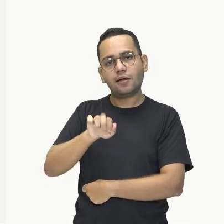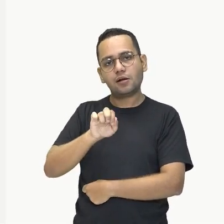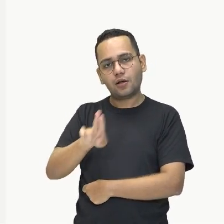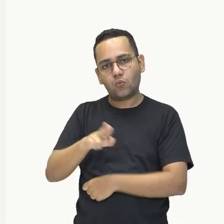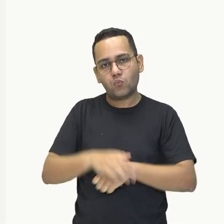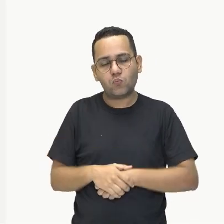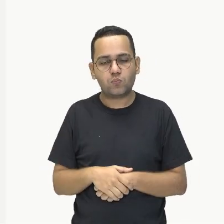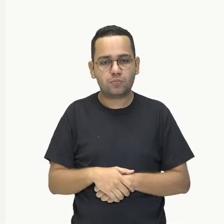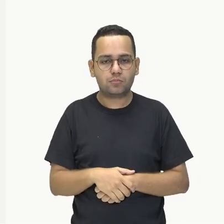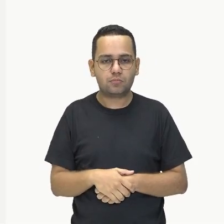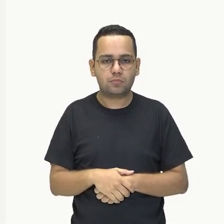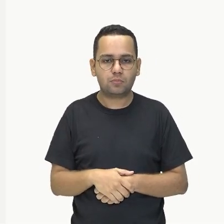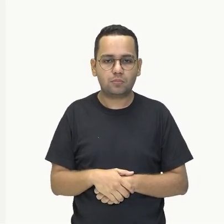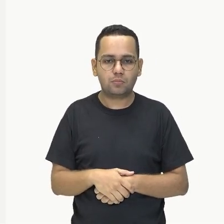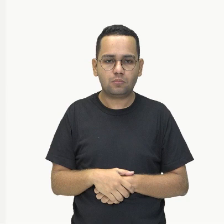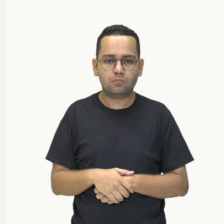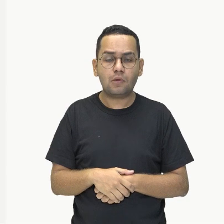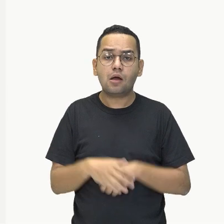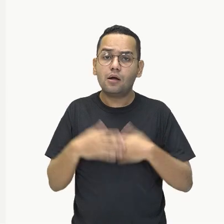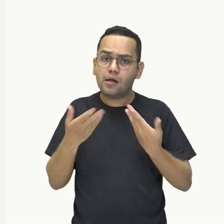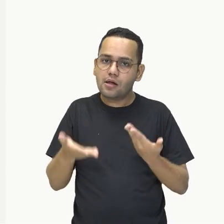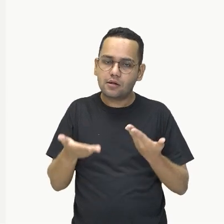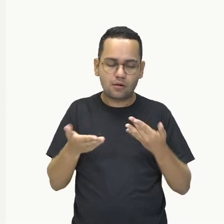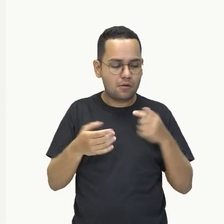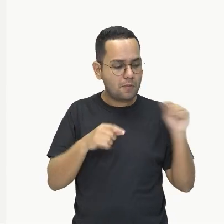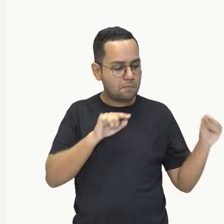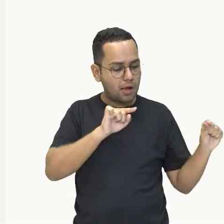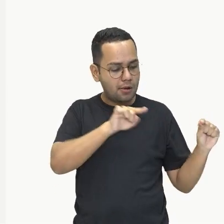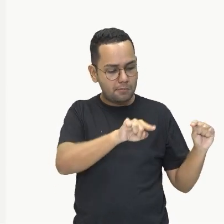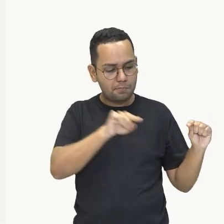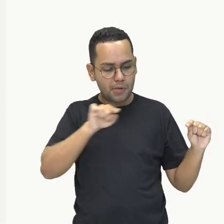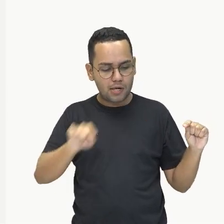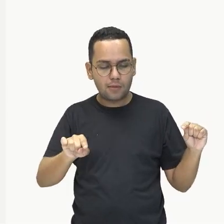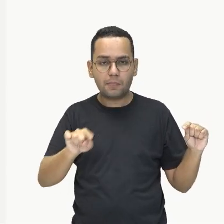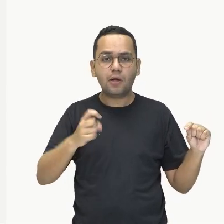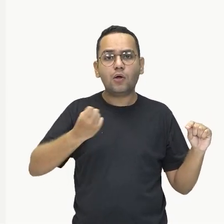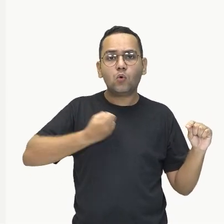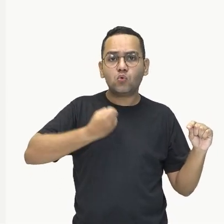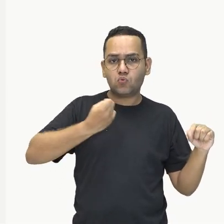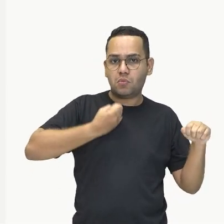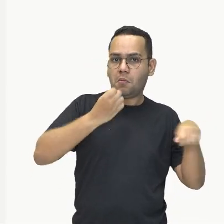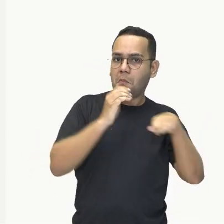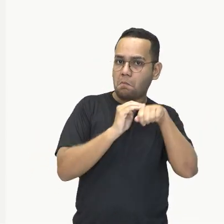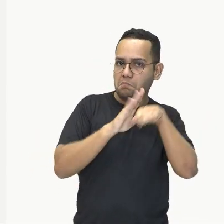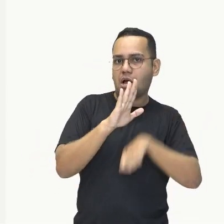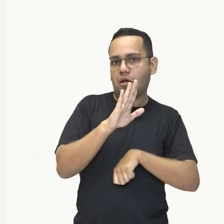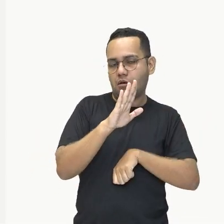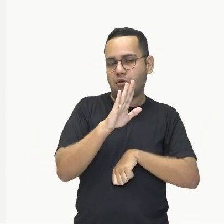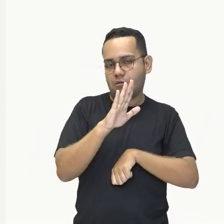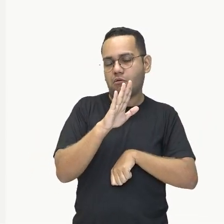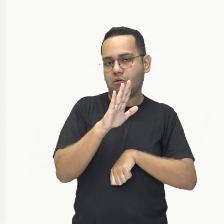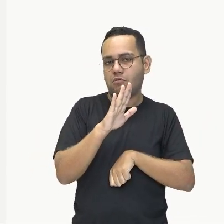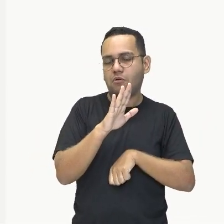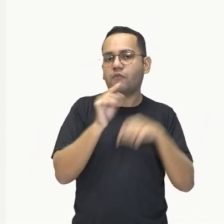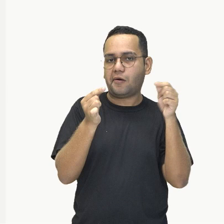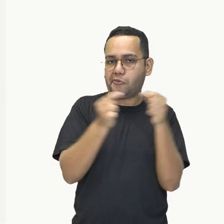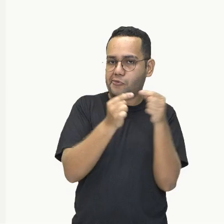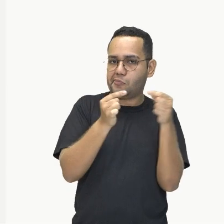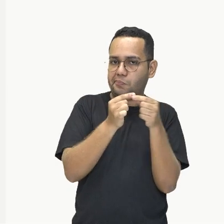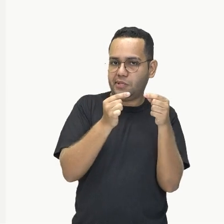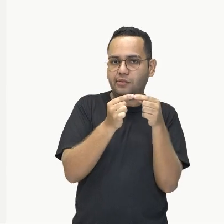grau. Aquele que tiver o maior grau, ele vai indicar qual é o grau do meu